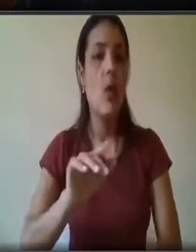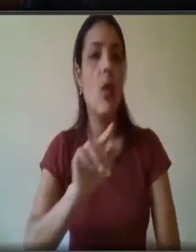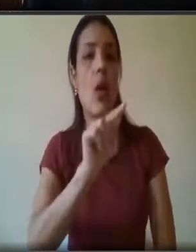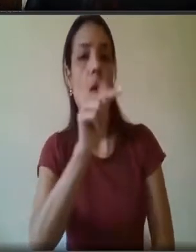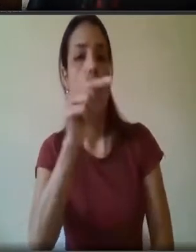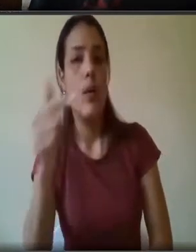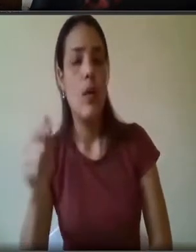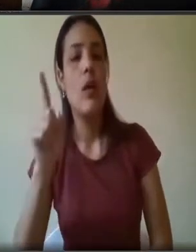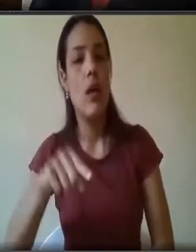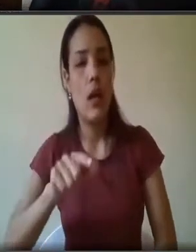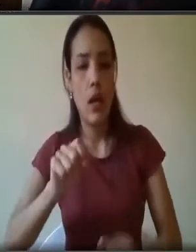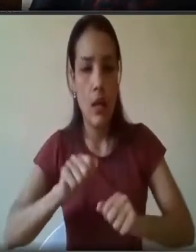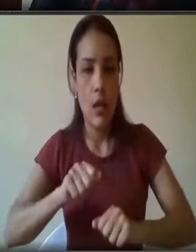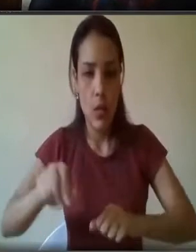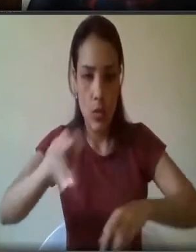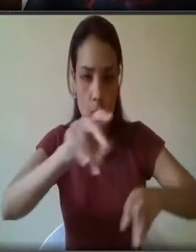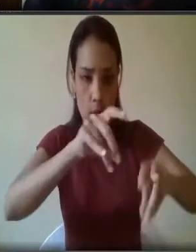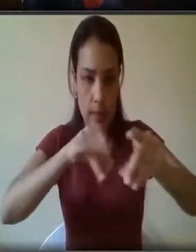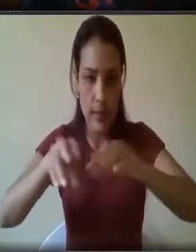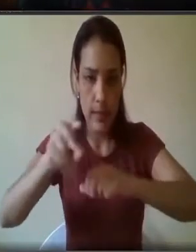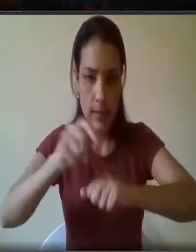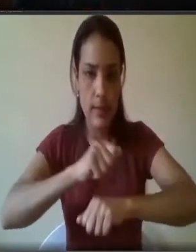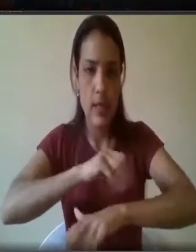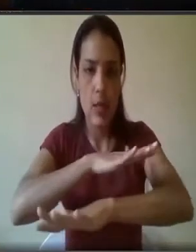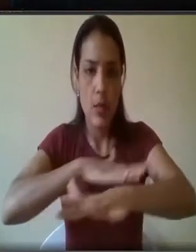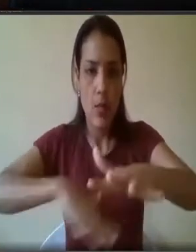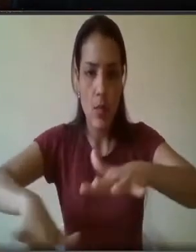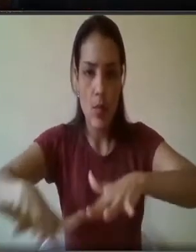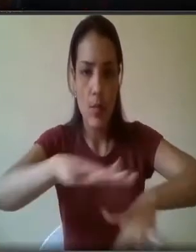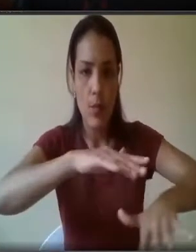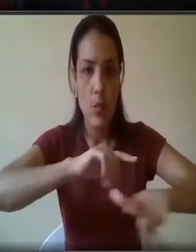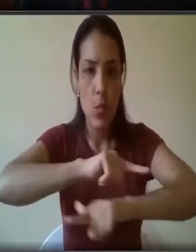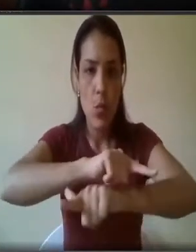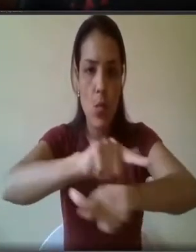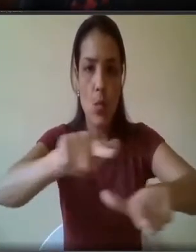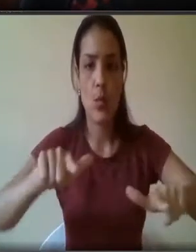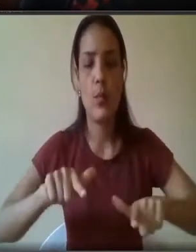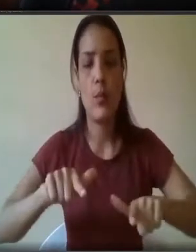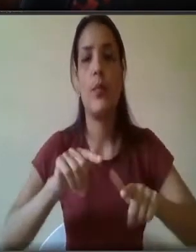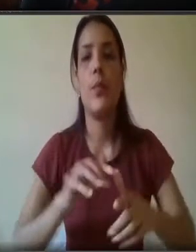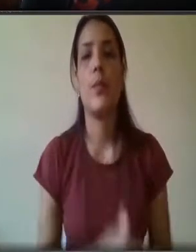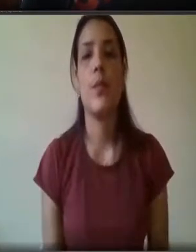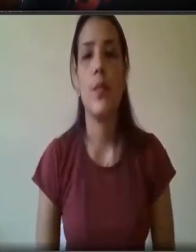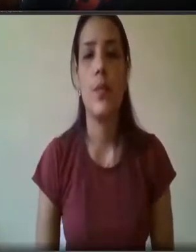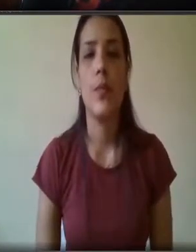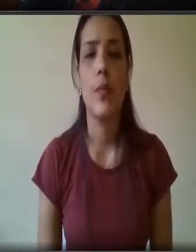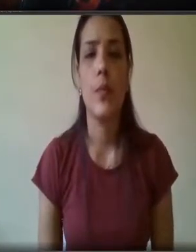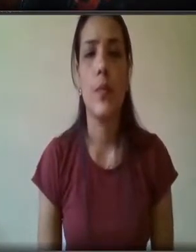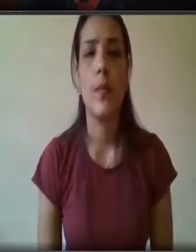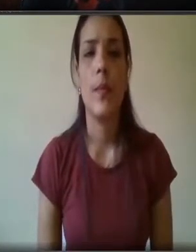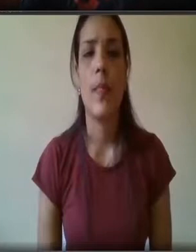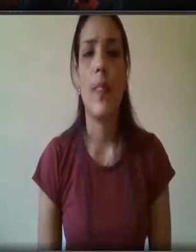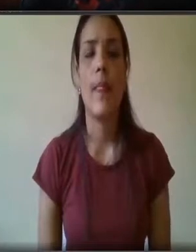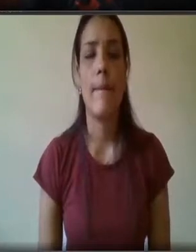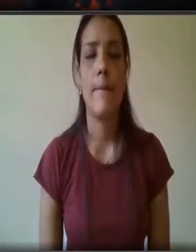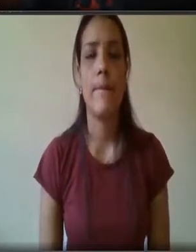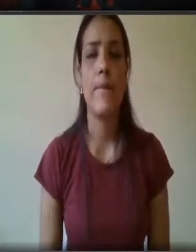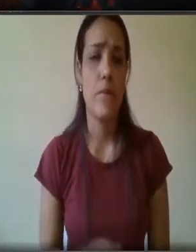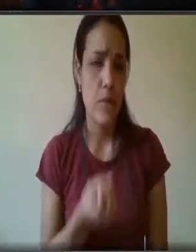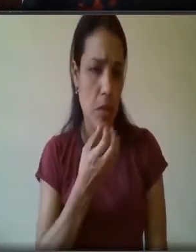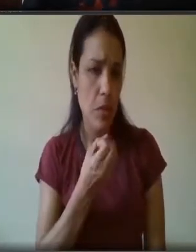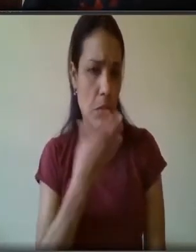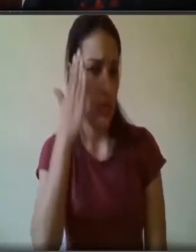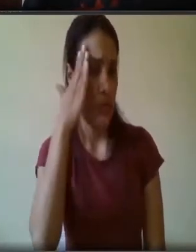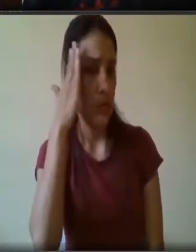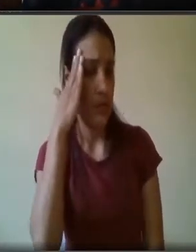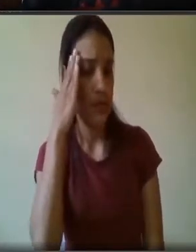bacias sedimentares. Tá? Uma coisa que não é muito comum, mas é bom a gente saber, é que às vezes você